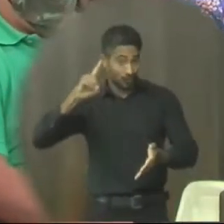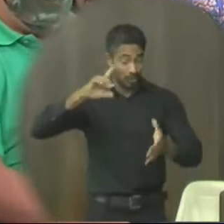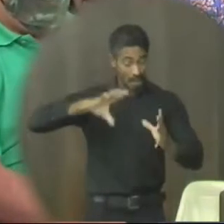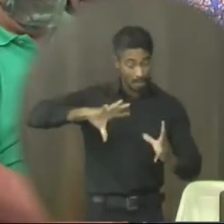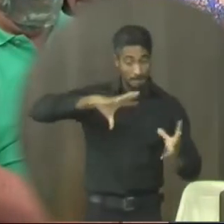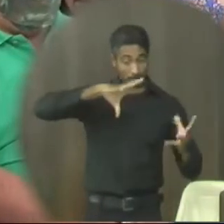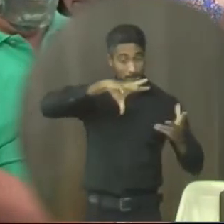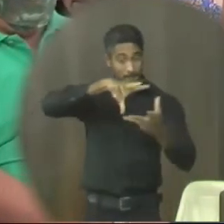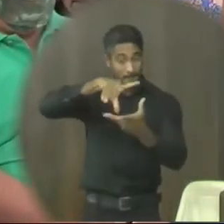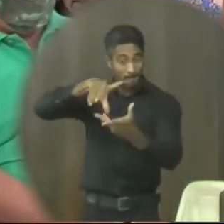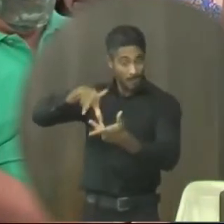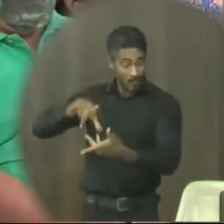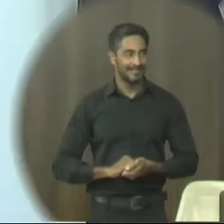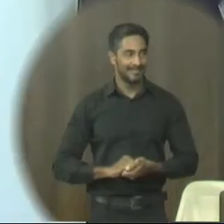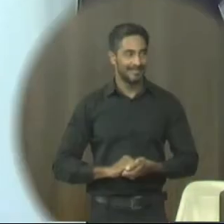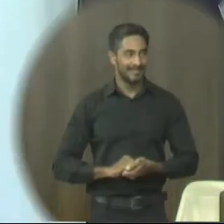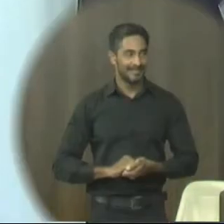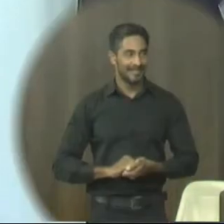mundial.